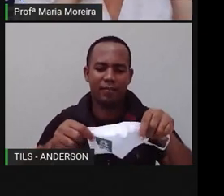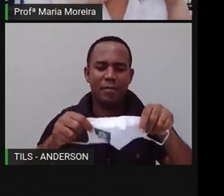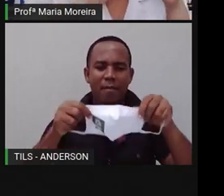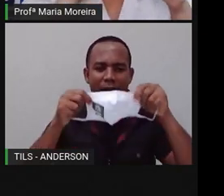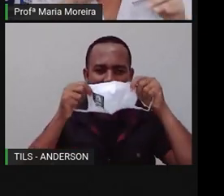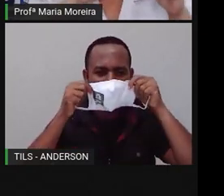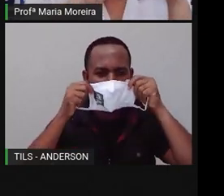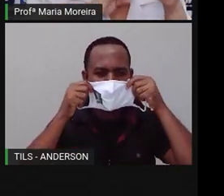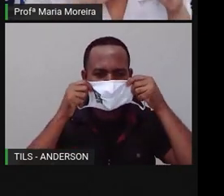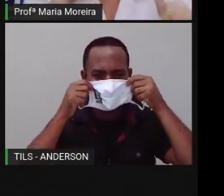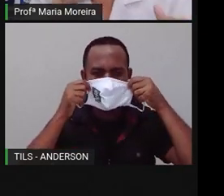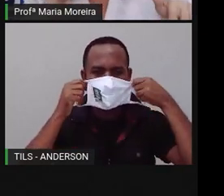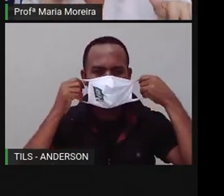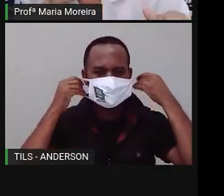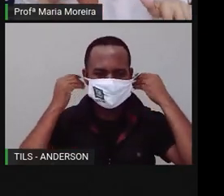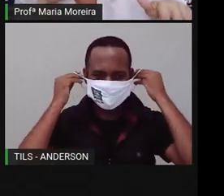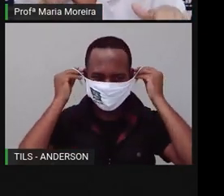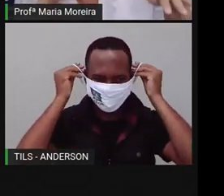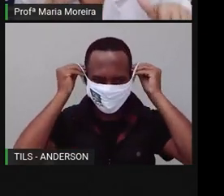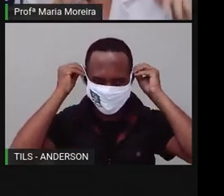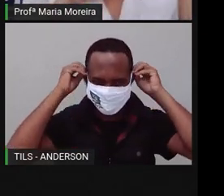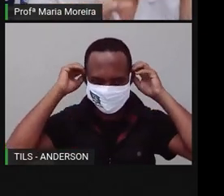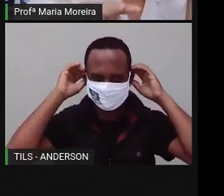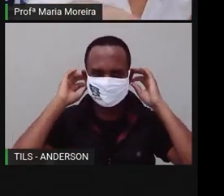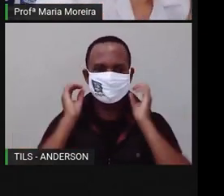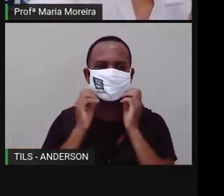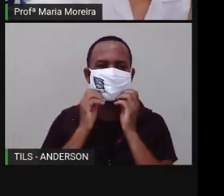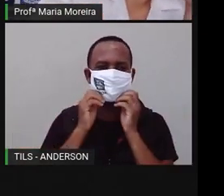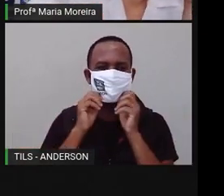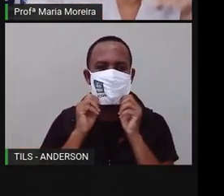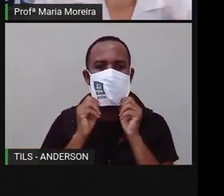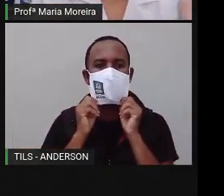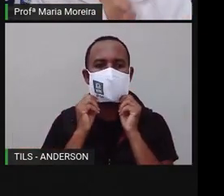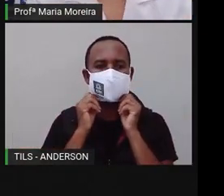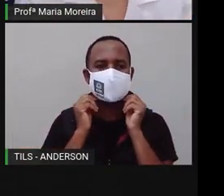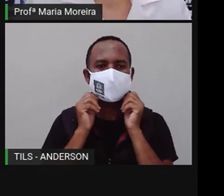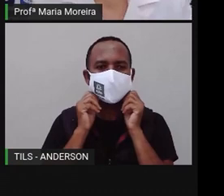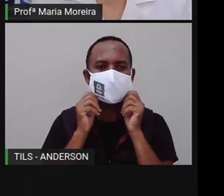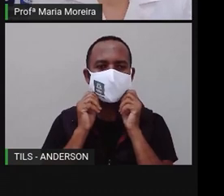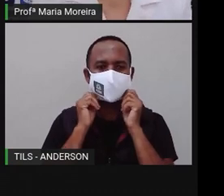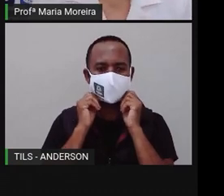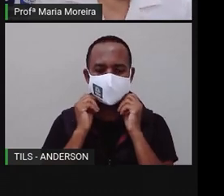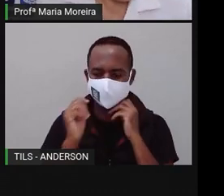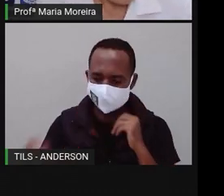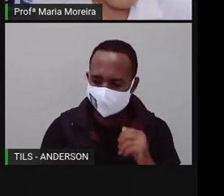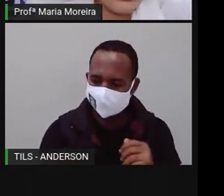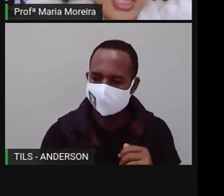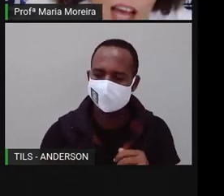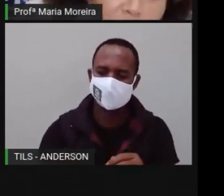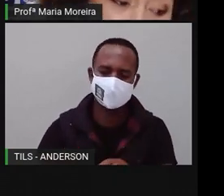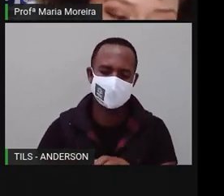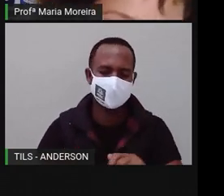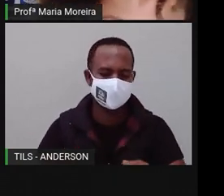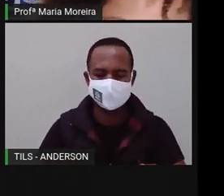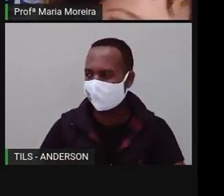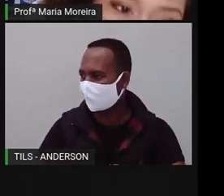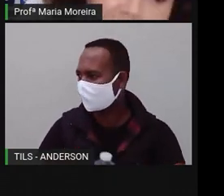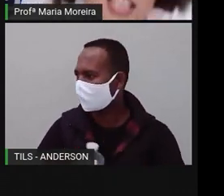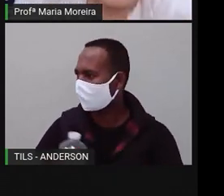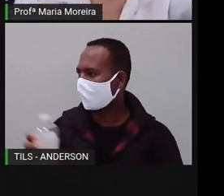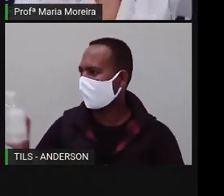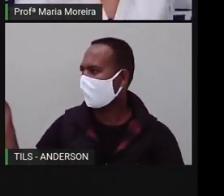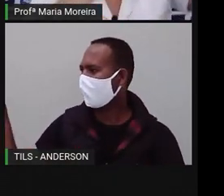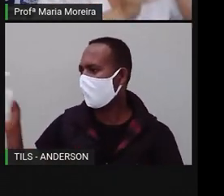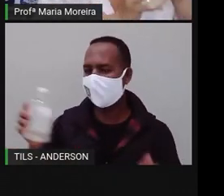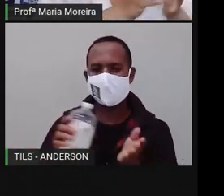tum, lave a mão. Tum, tum, tum, tum, tum, lave a mão. Lavem as mãos, tá? Usem álcool em gel. Deixa eu pegar aqui antes